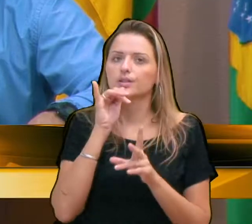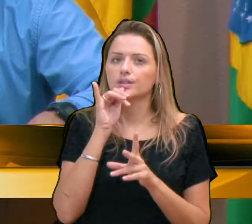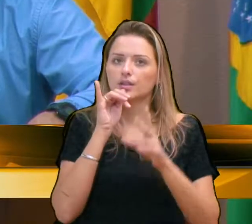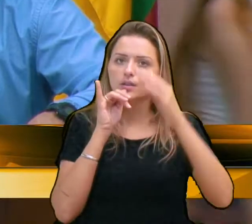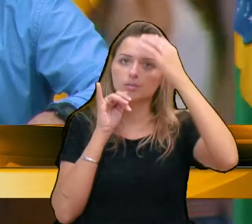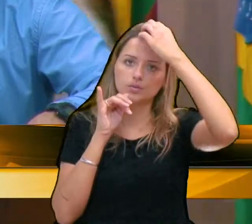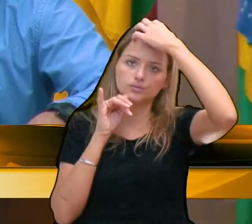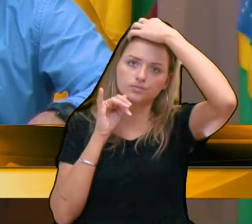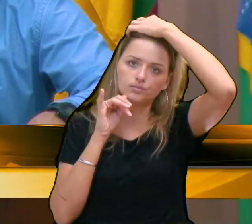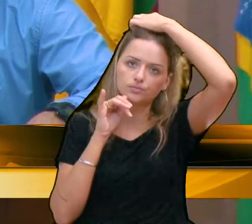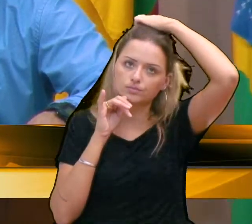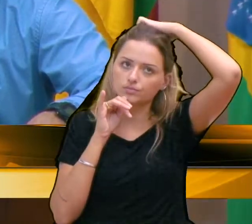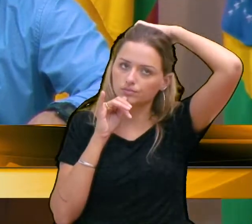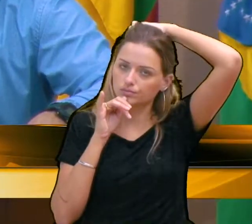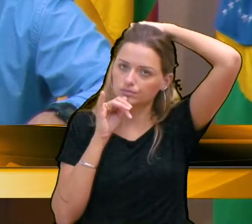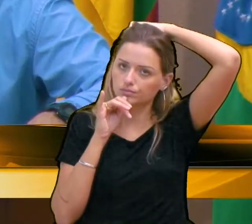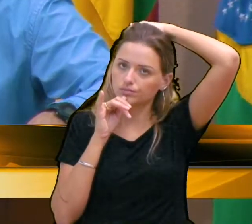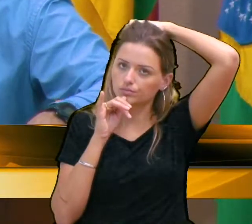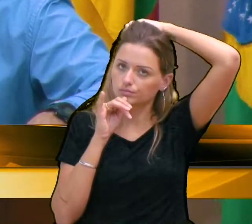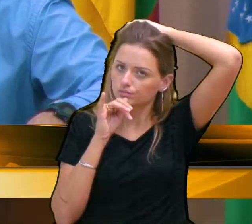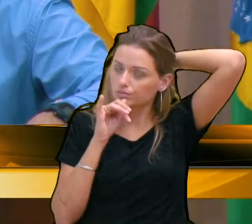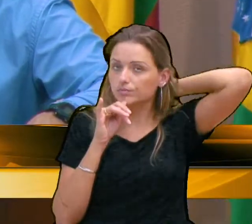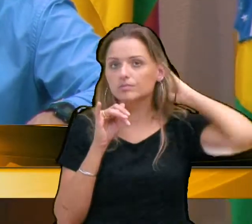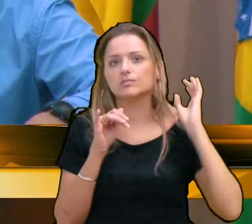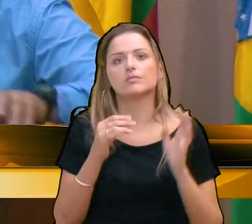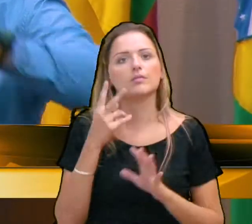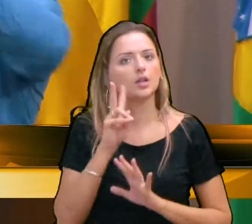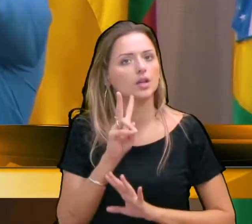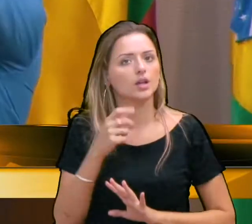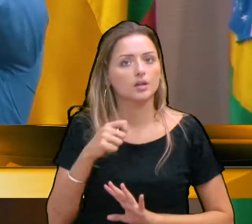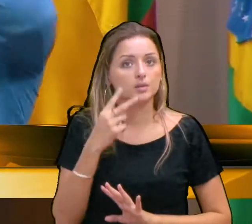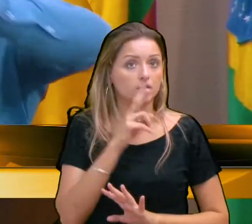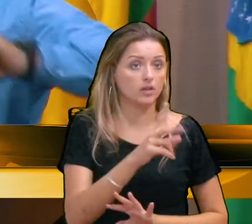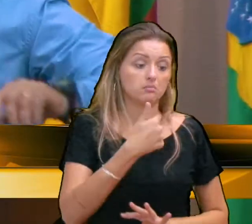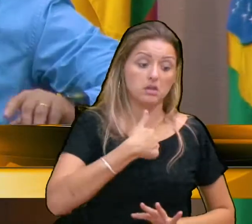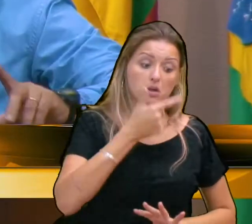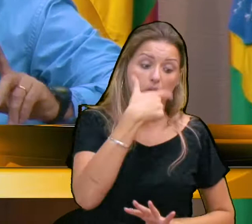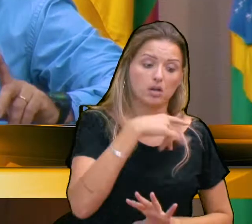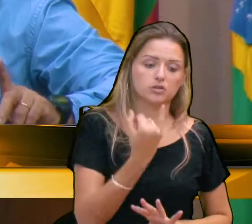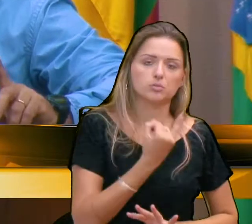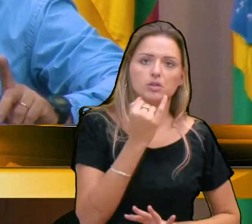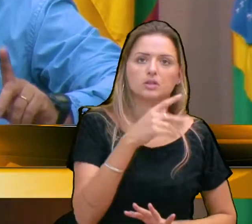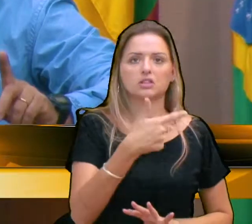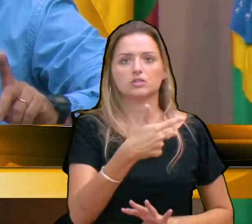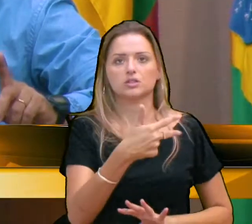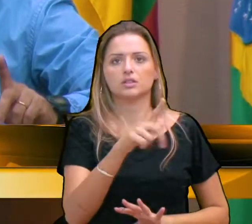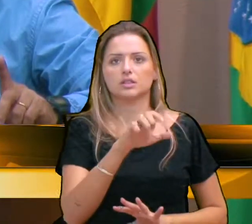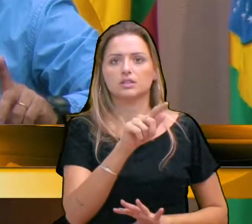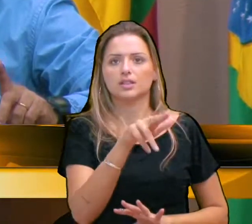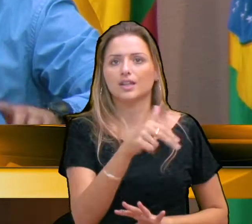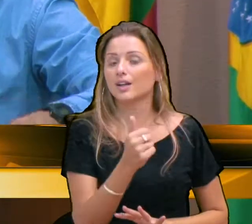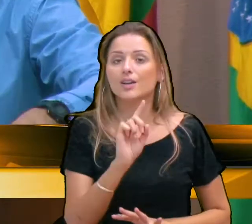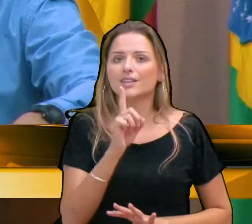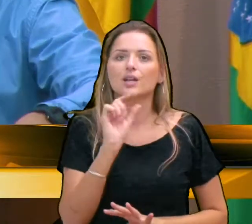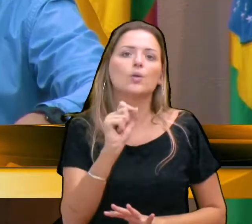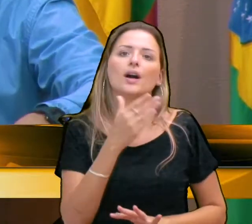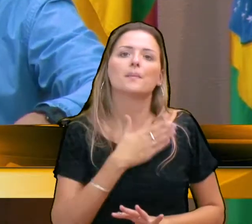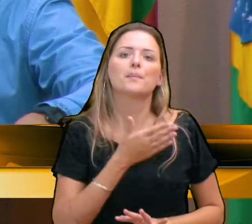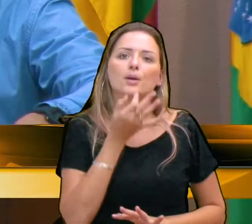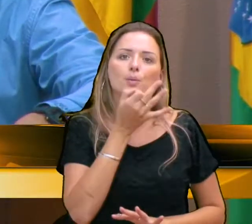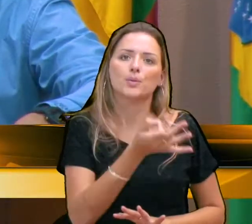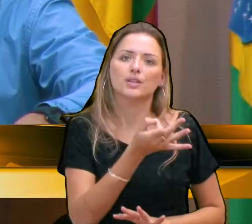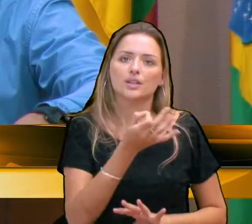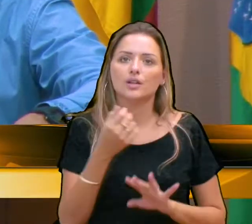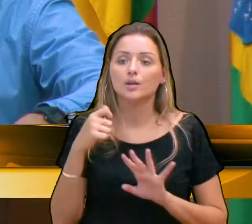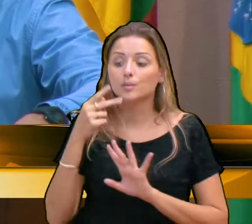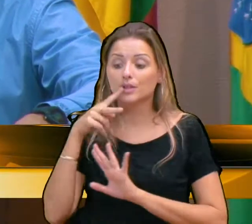falei, tem que ver também o interesse como um todo. Se eu olhasse por mim, eu digo, não, é lá na terceira légua, não é isso que tem que ser levado em conta. Então, por isso que